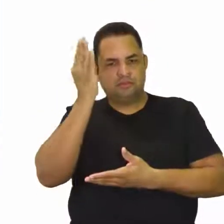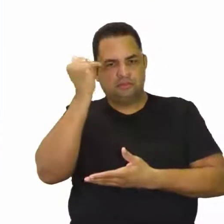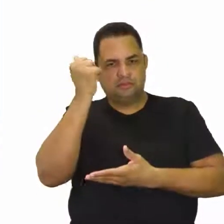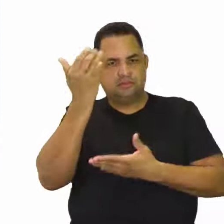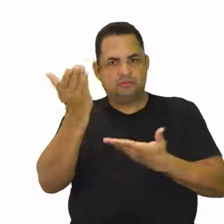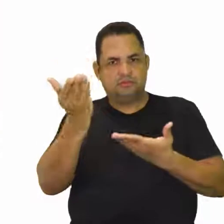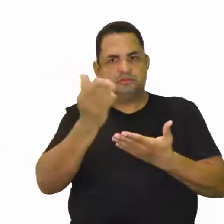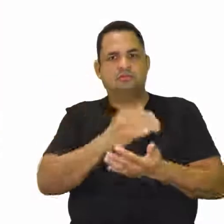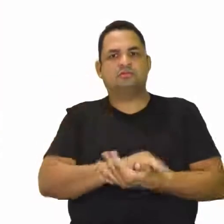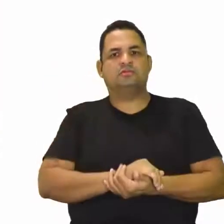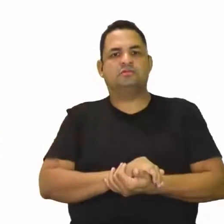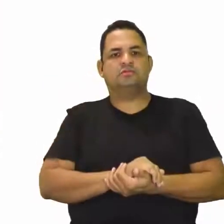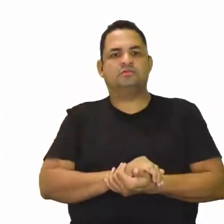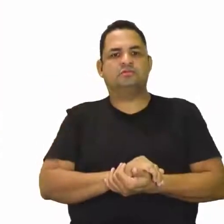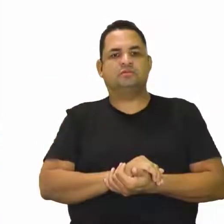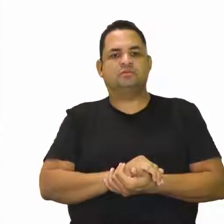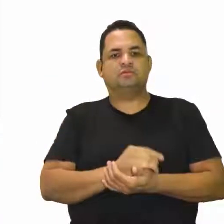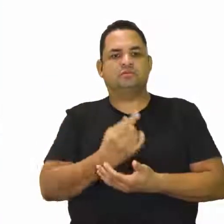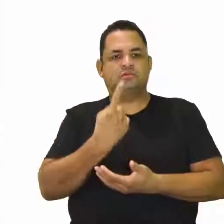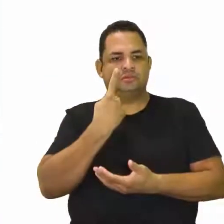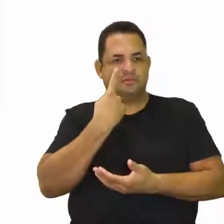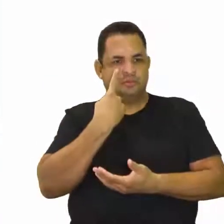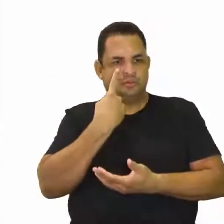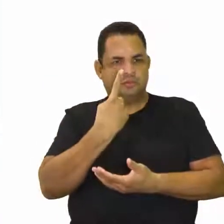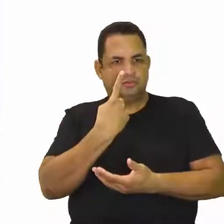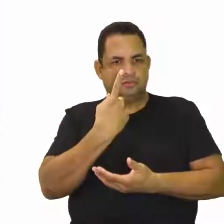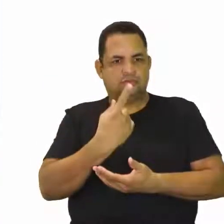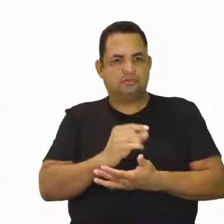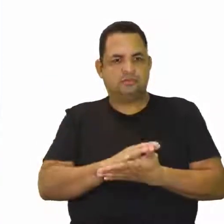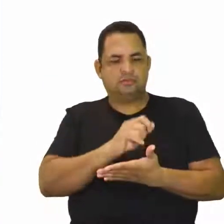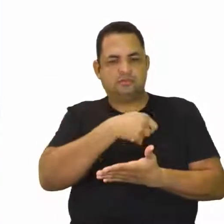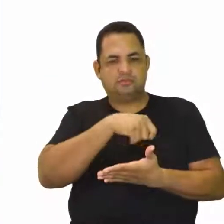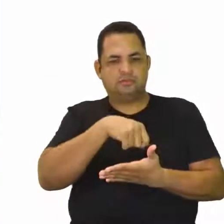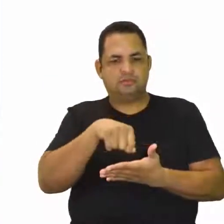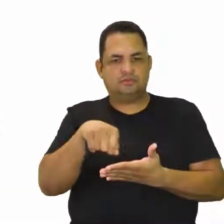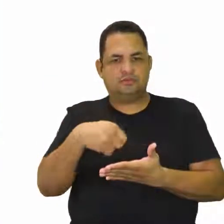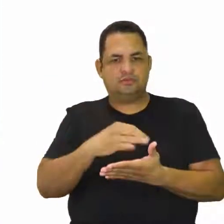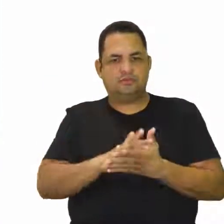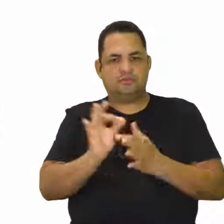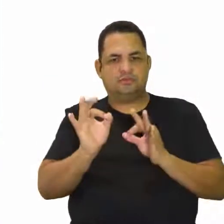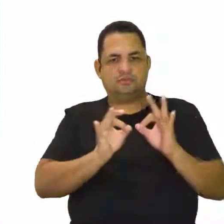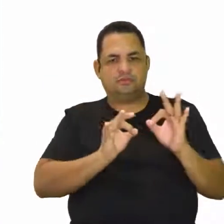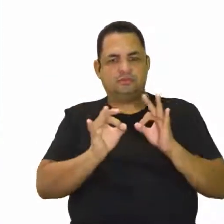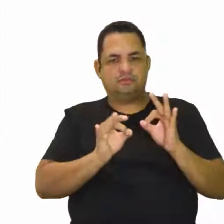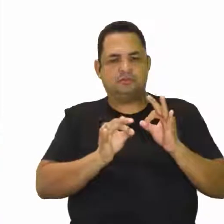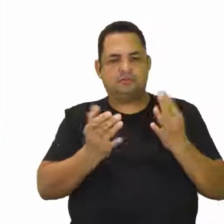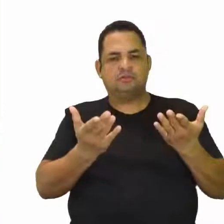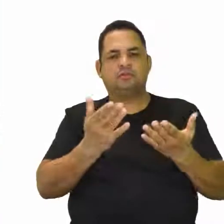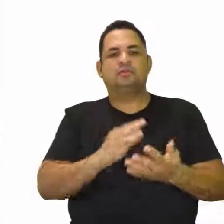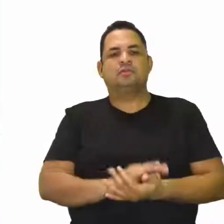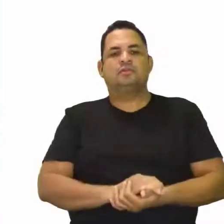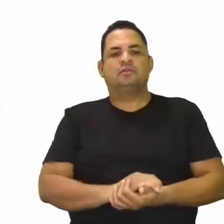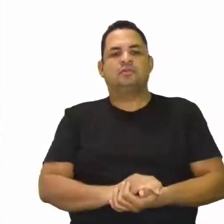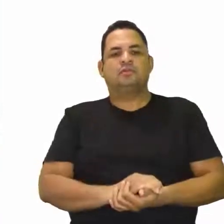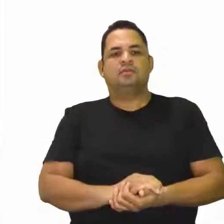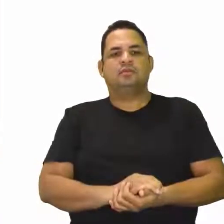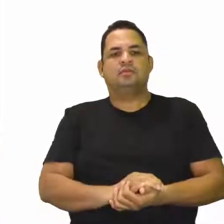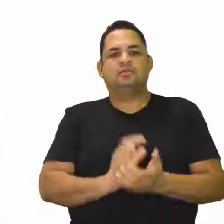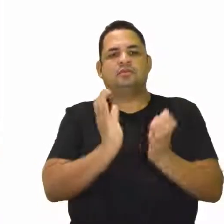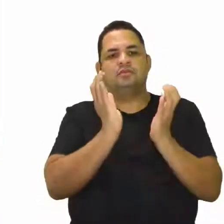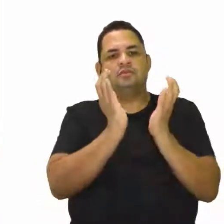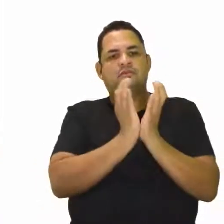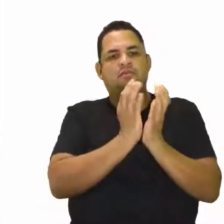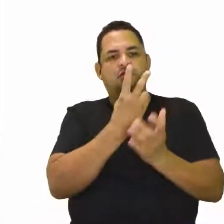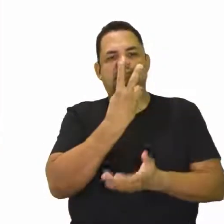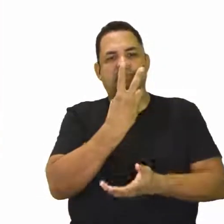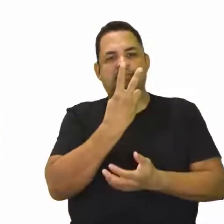só eu calibrar aqui a minha caneta, ok? Então, olha só, unidade